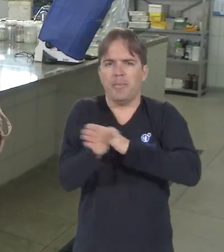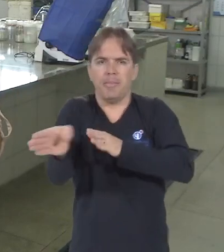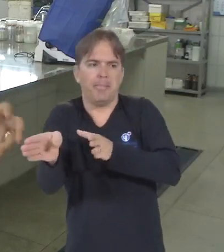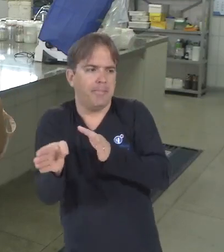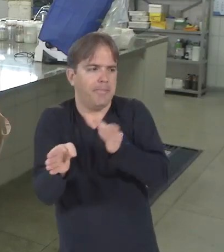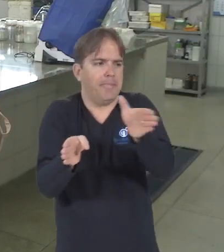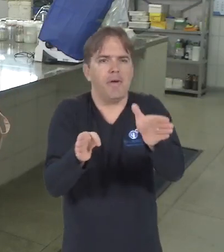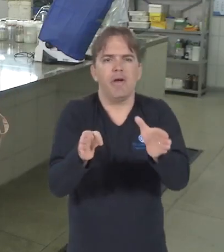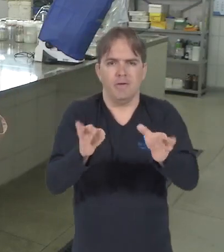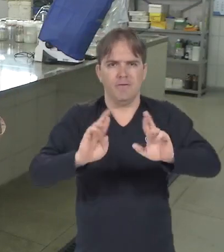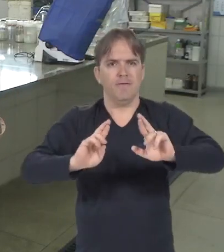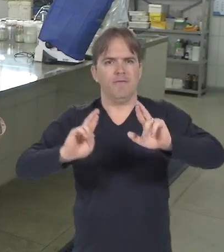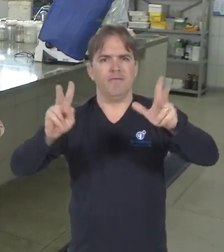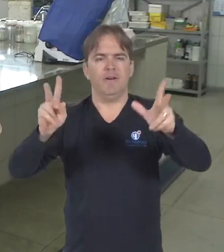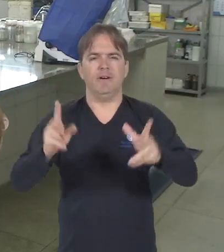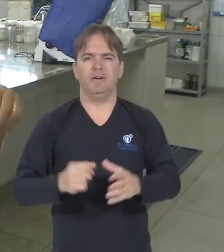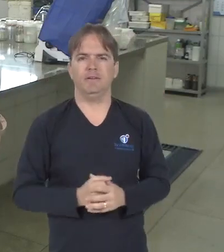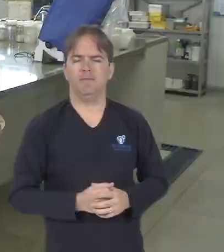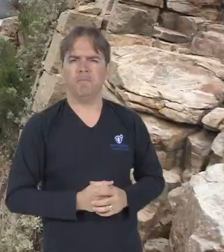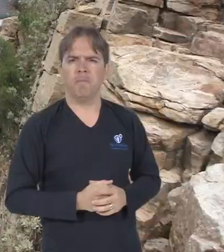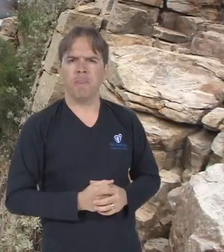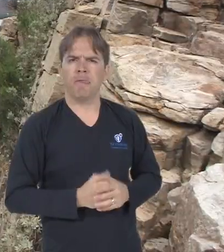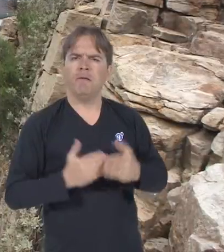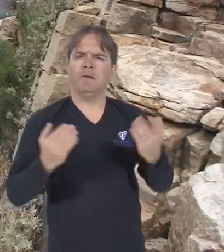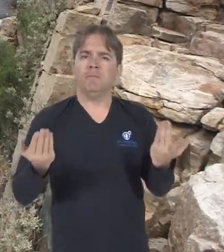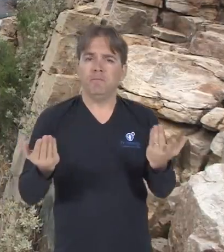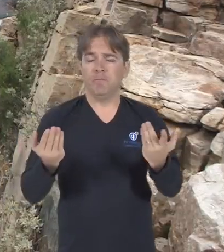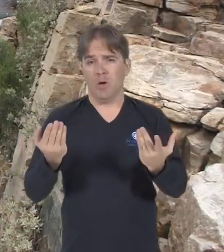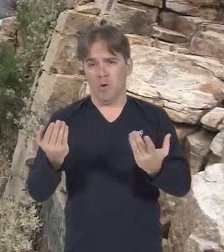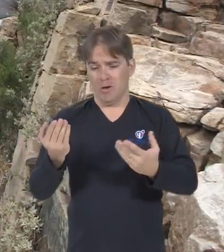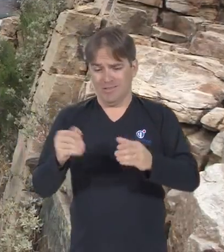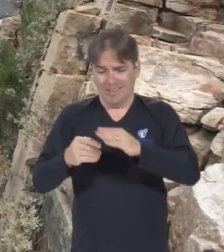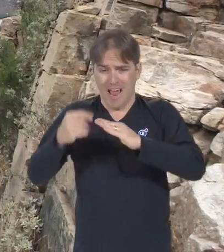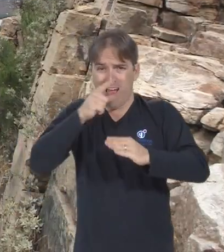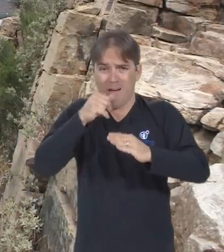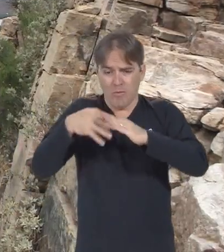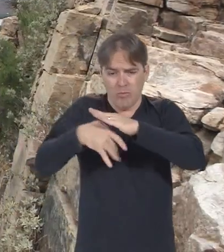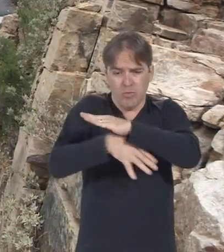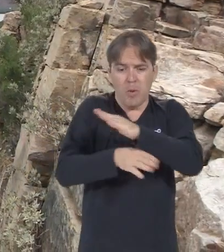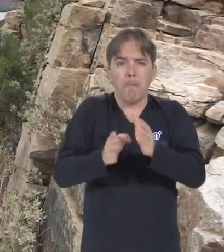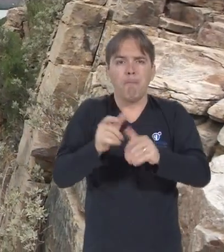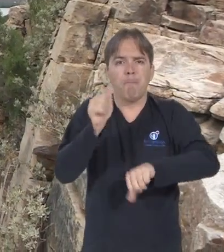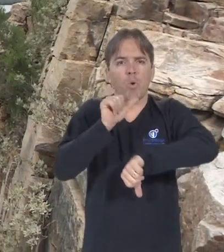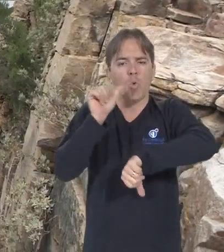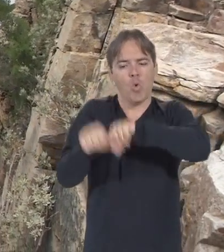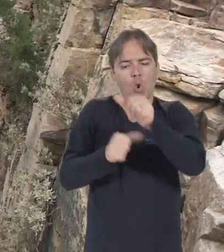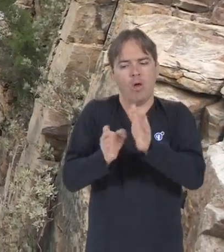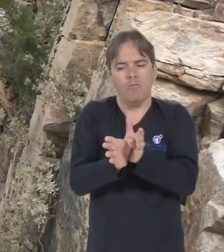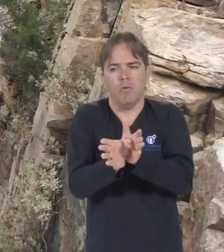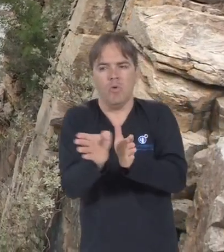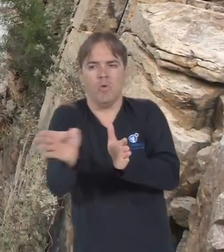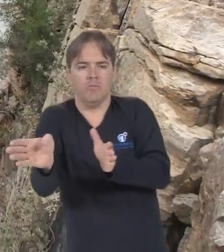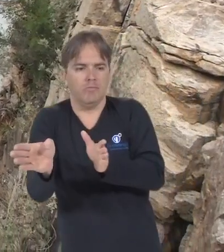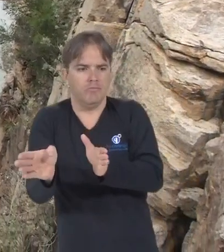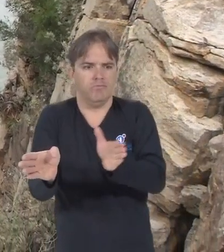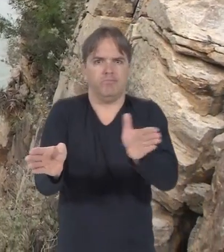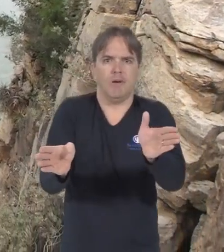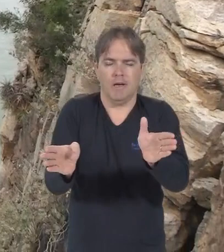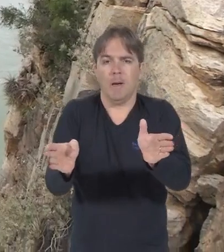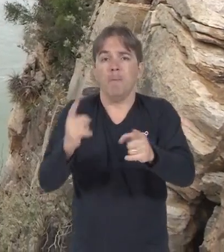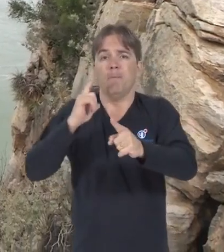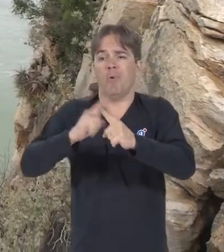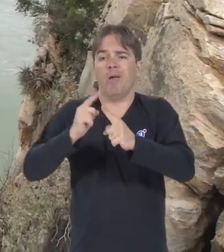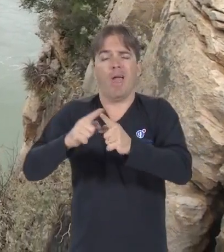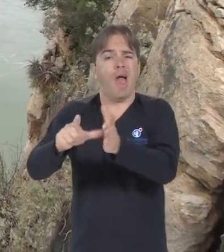hídricos nessas duas áreas. Em alterando a dinâmica dos recursos hídricos, a gente tem, chegando em locais onde